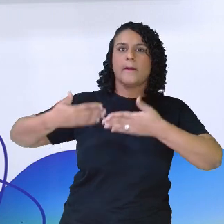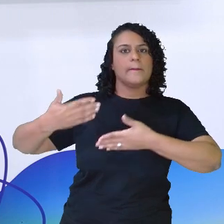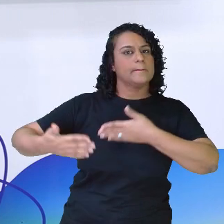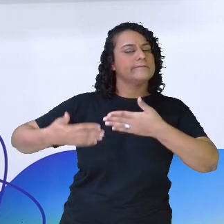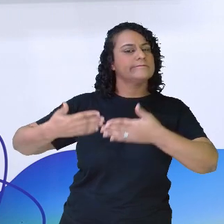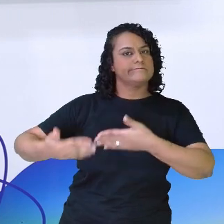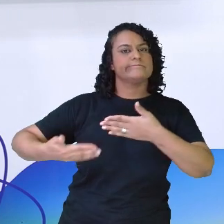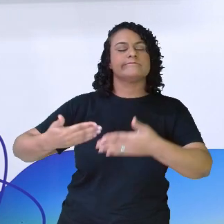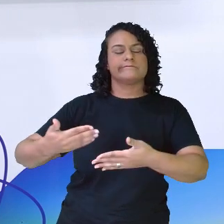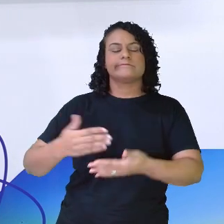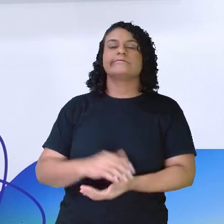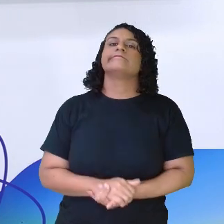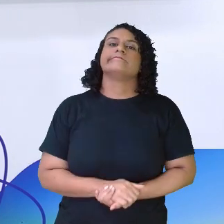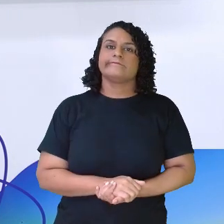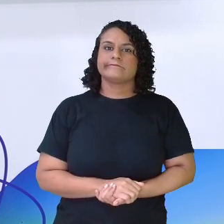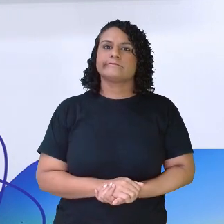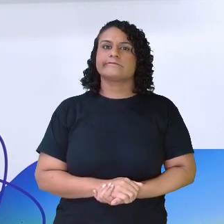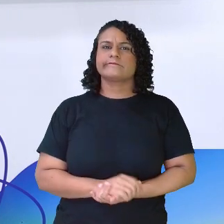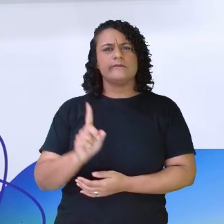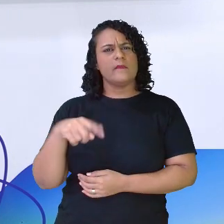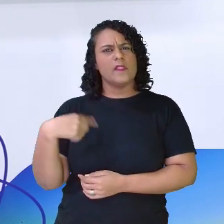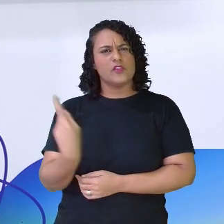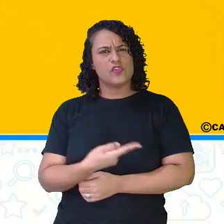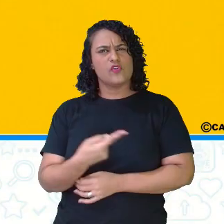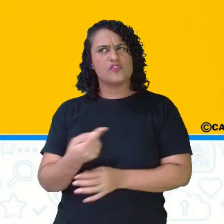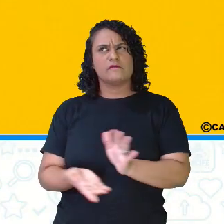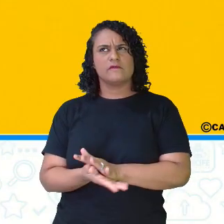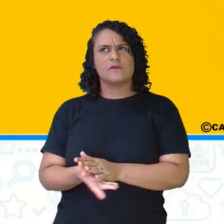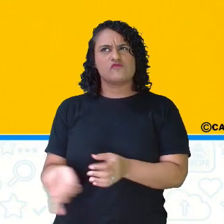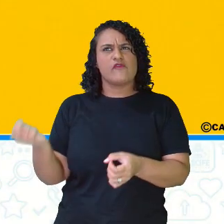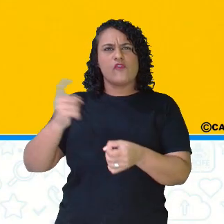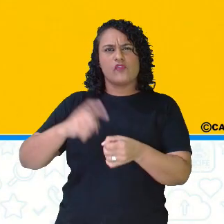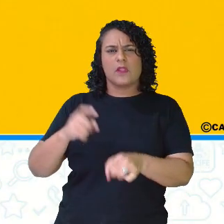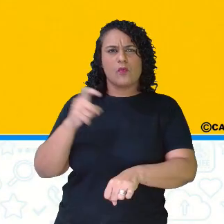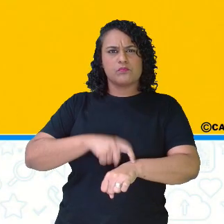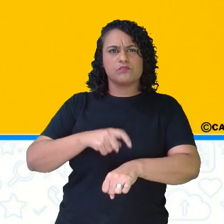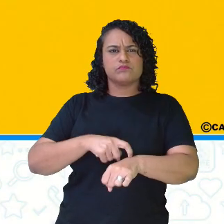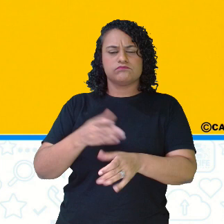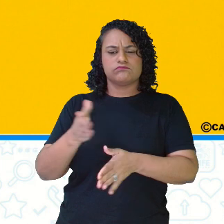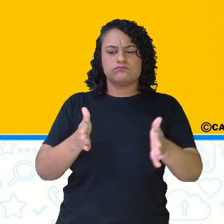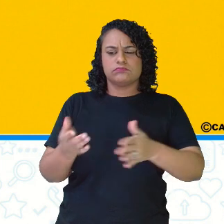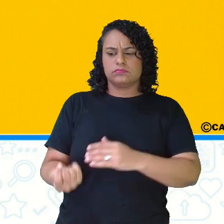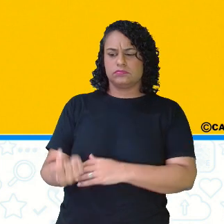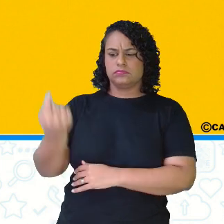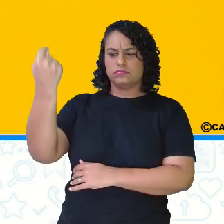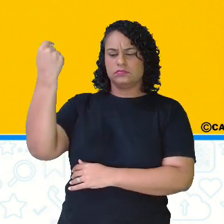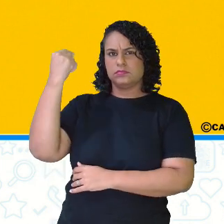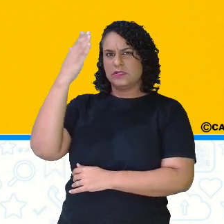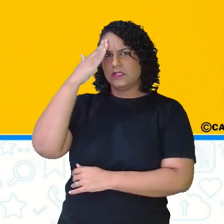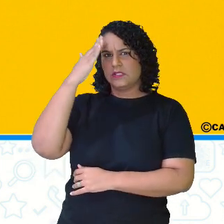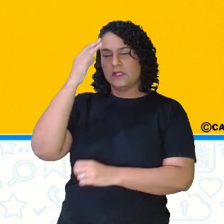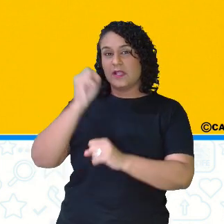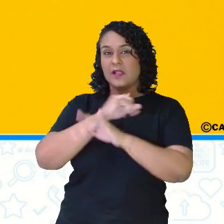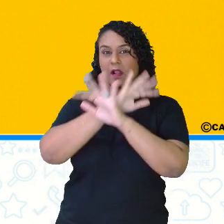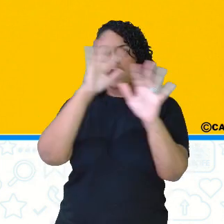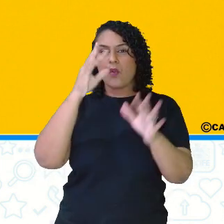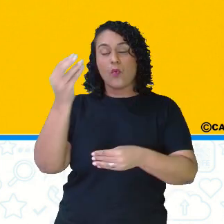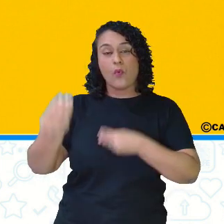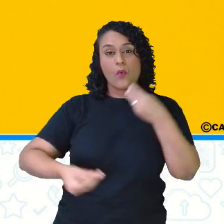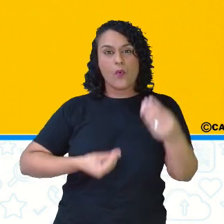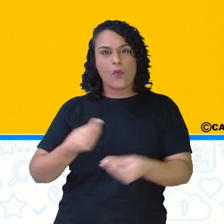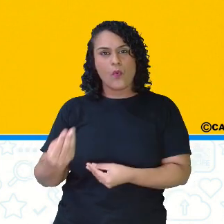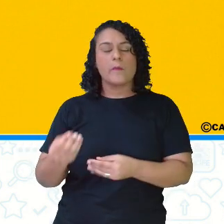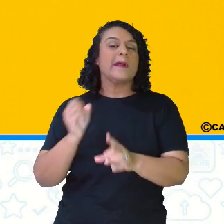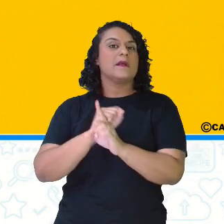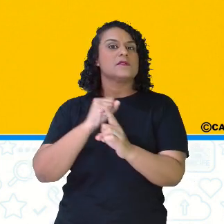acontecendo. Então nós vamos voltar no tempo, vamos nessa, para a gente entender essa sociedade açucareira, essa sociedade